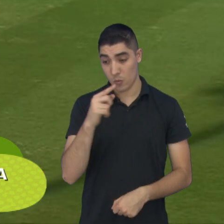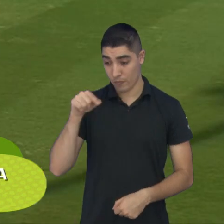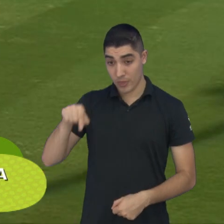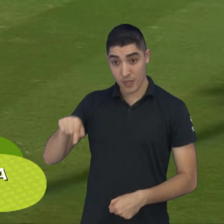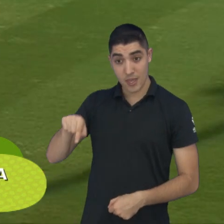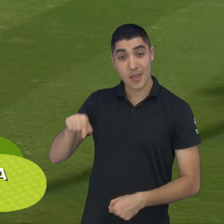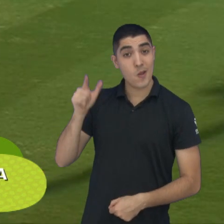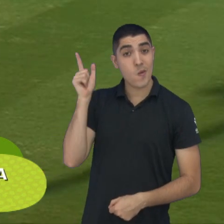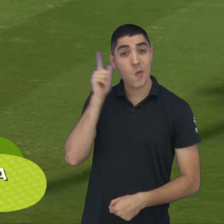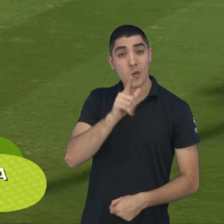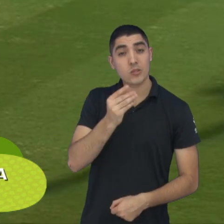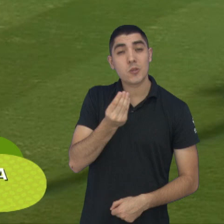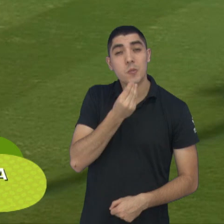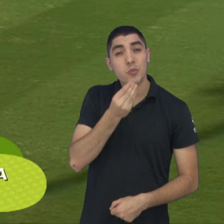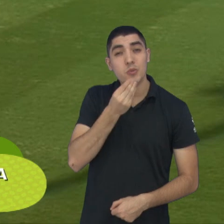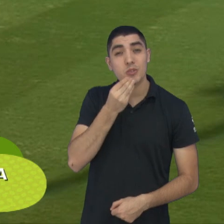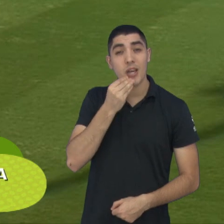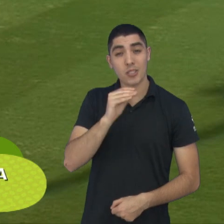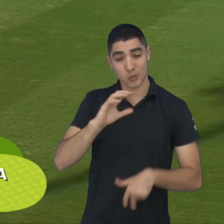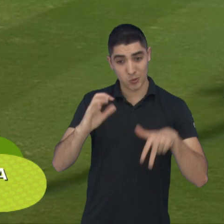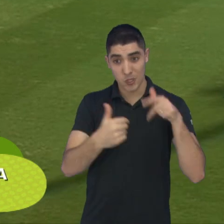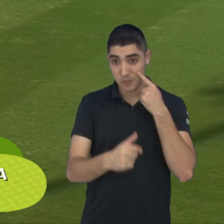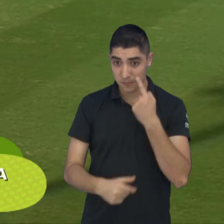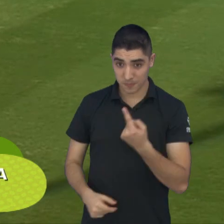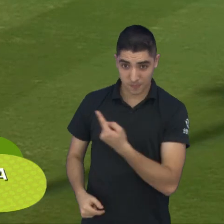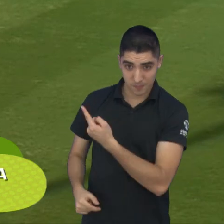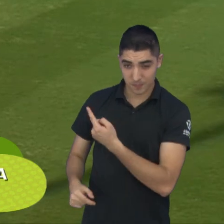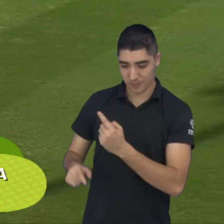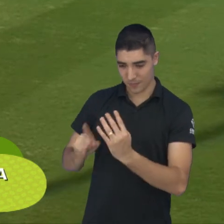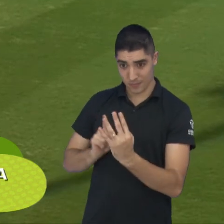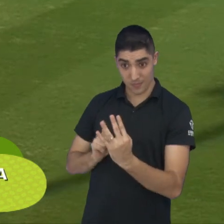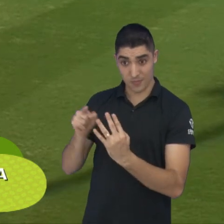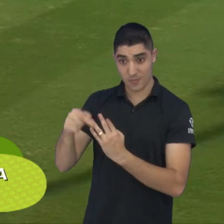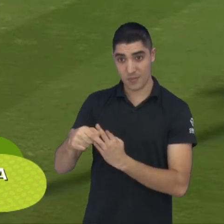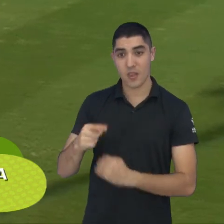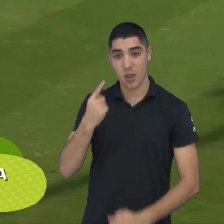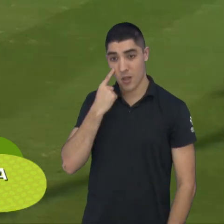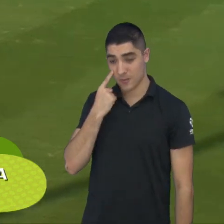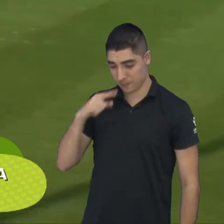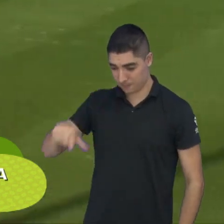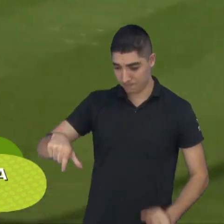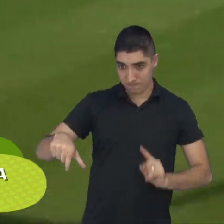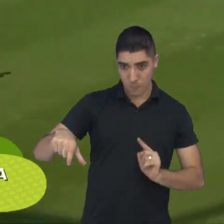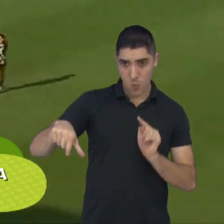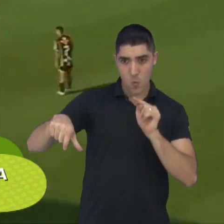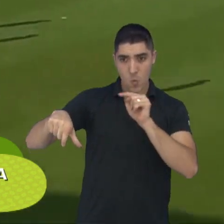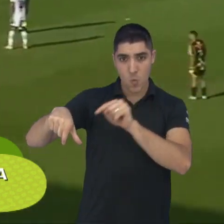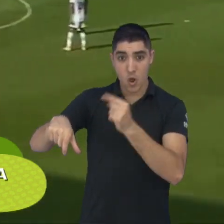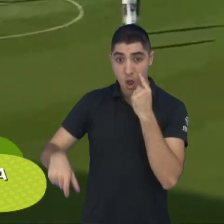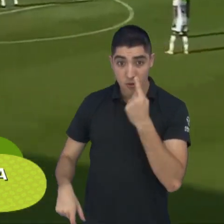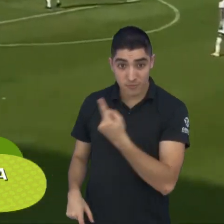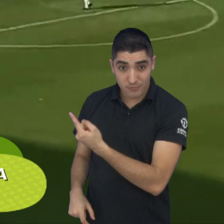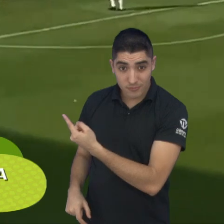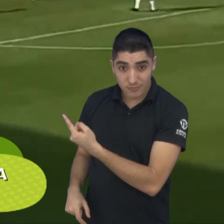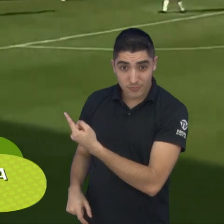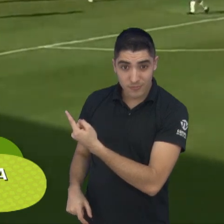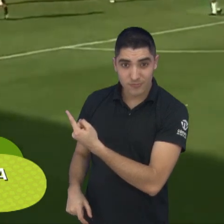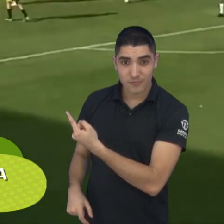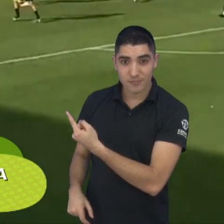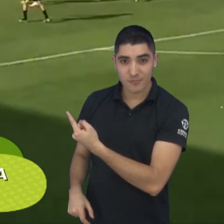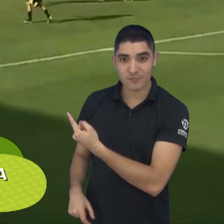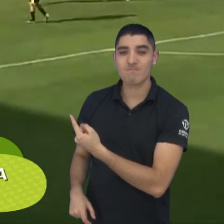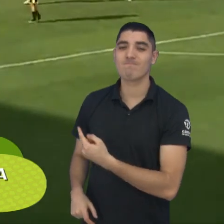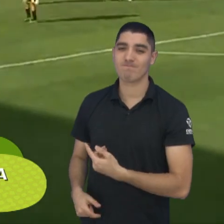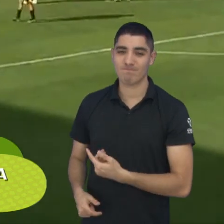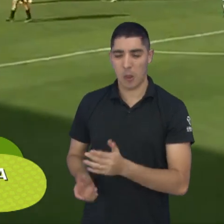Joseense teve a chance do empate. Falta da meia-direita, Rodrigo fez o levantamento, houve o toque na área, a bola sobrou para Emerson,